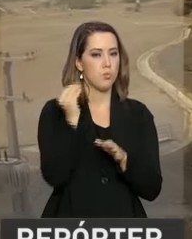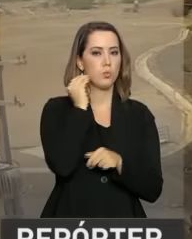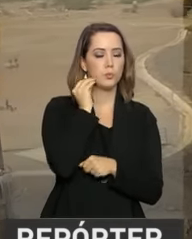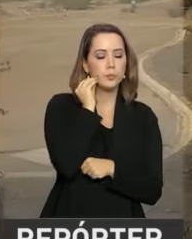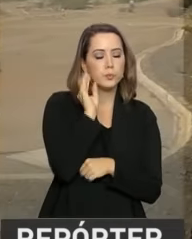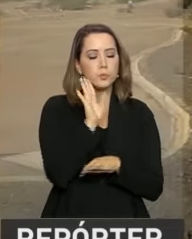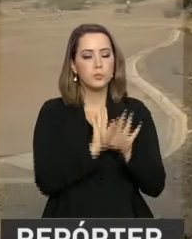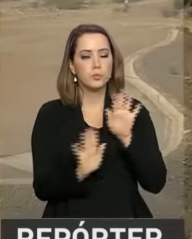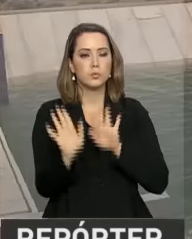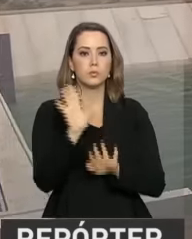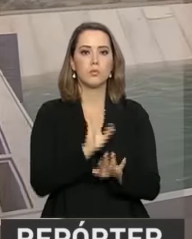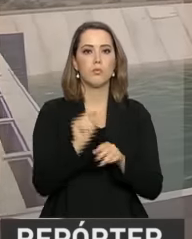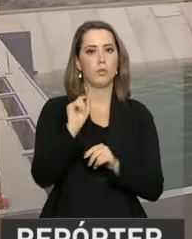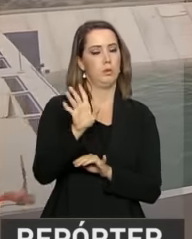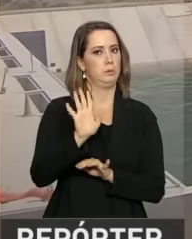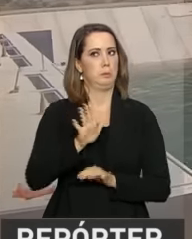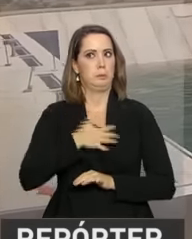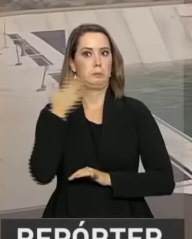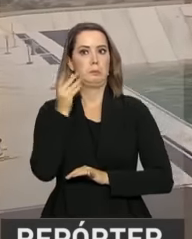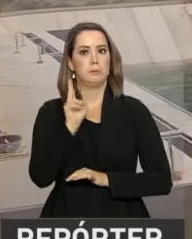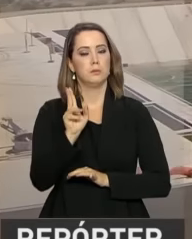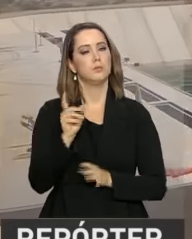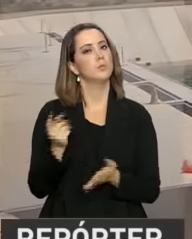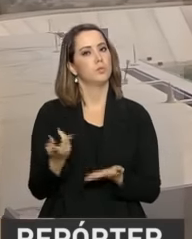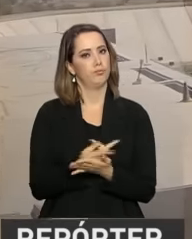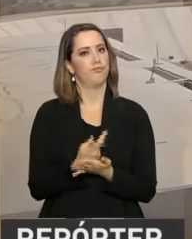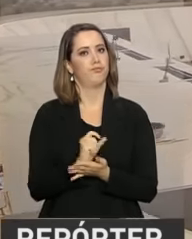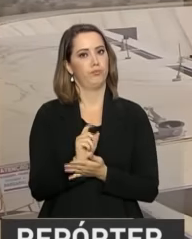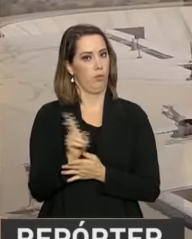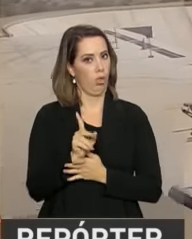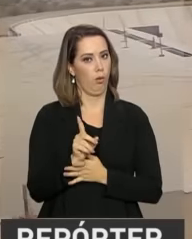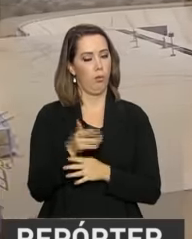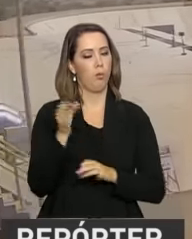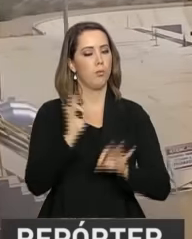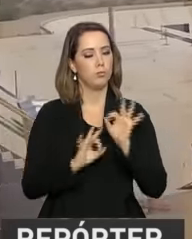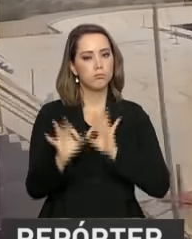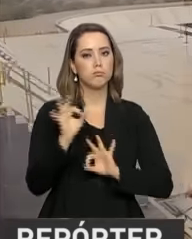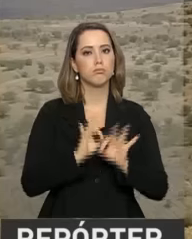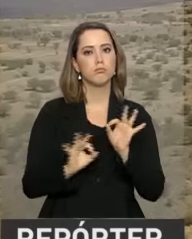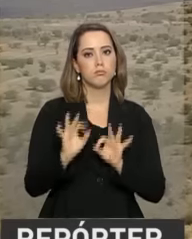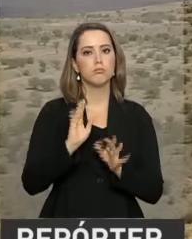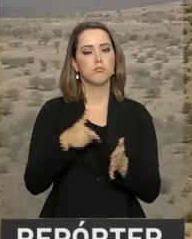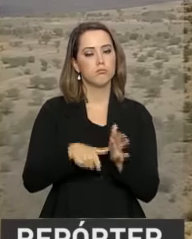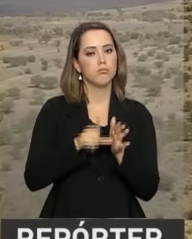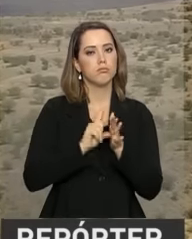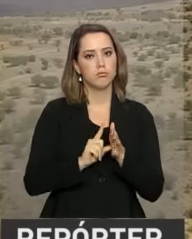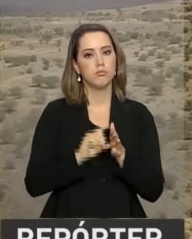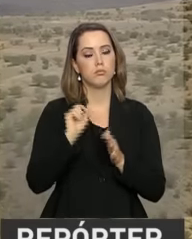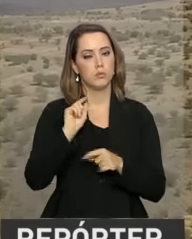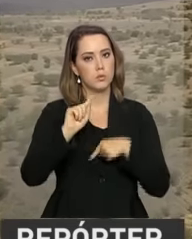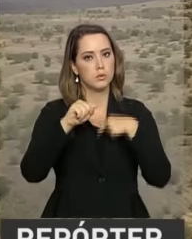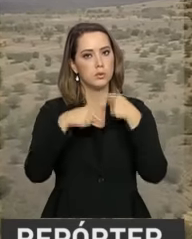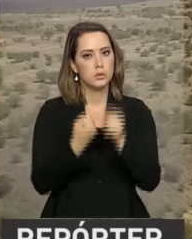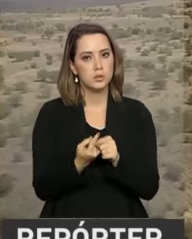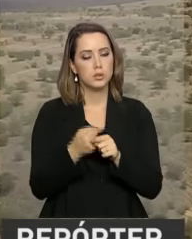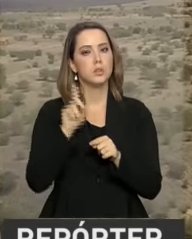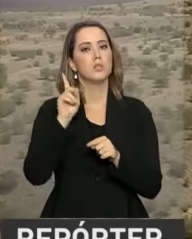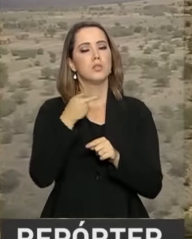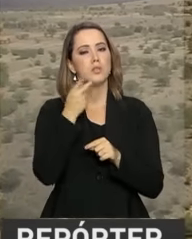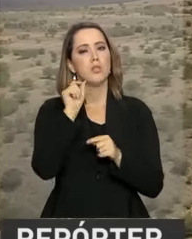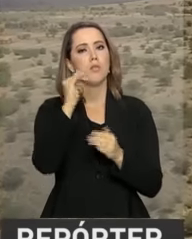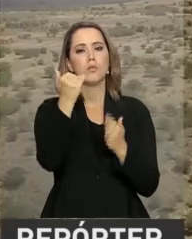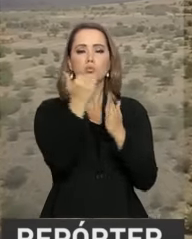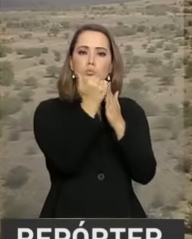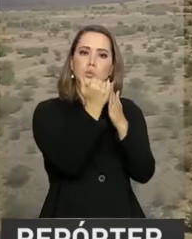qualquer tipo de surpresa e ao momento em que as mesmas estejam em pleno funcionamento nós vamos poder estabelecer o prazo